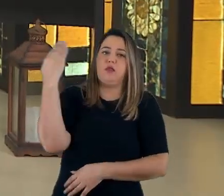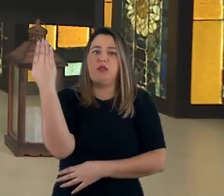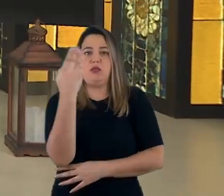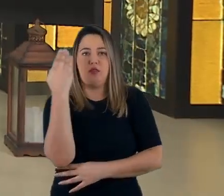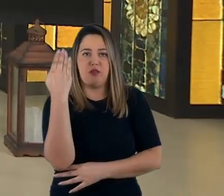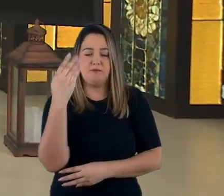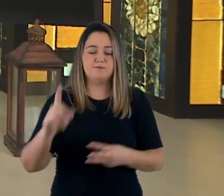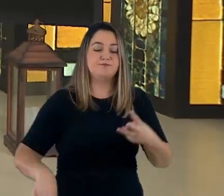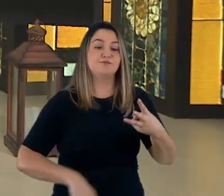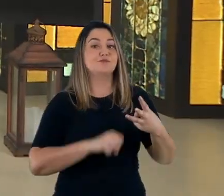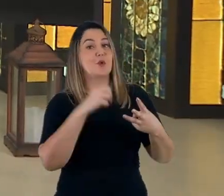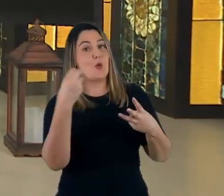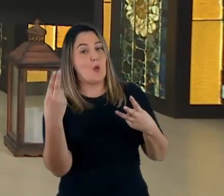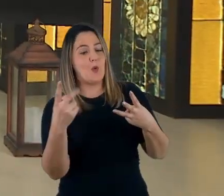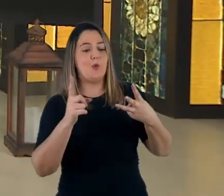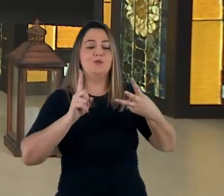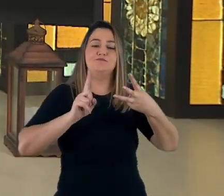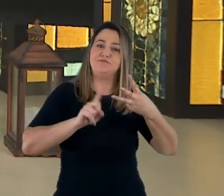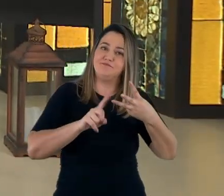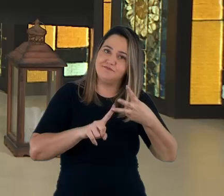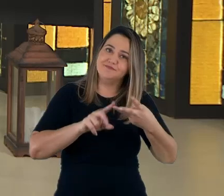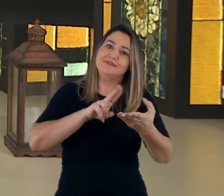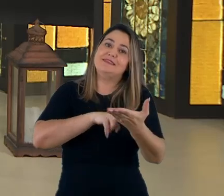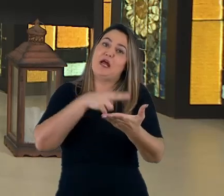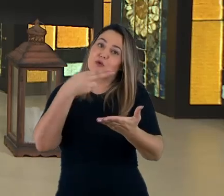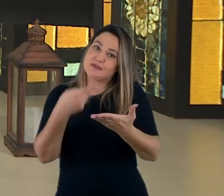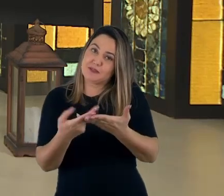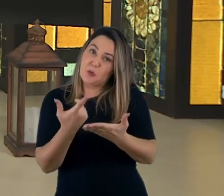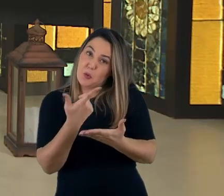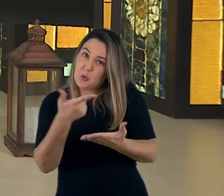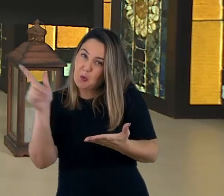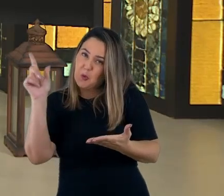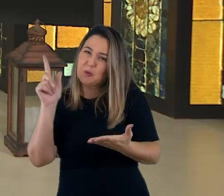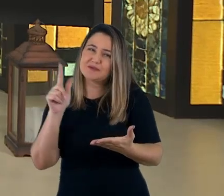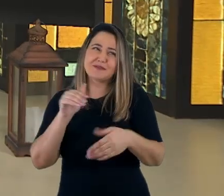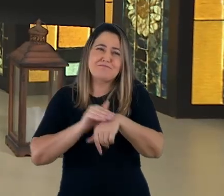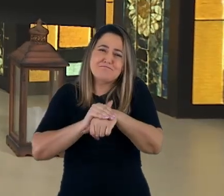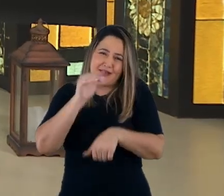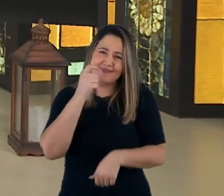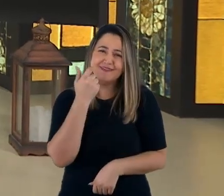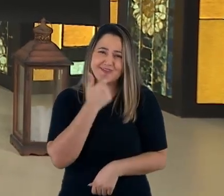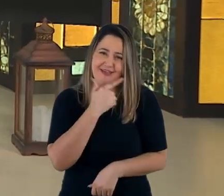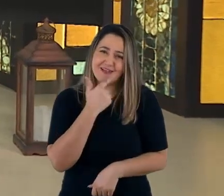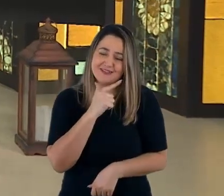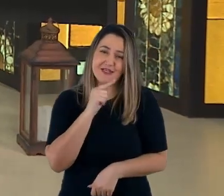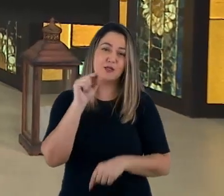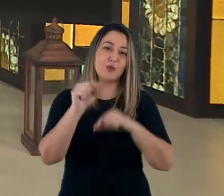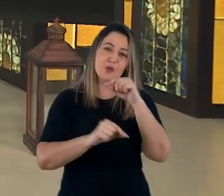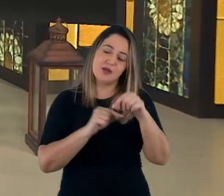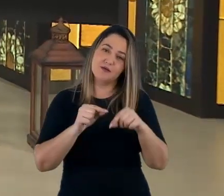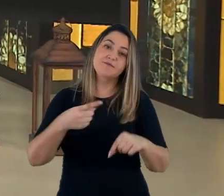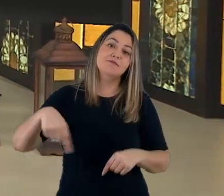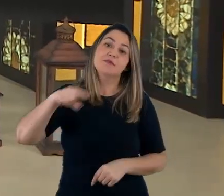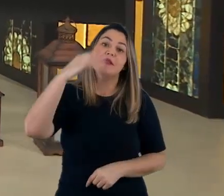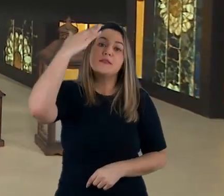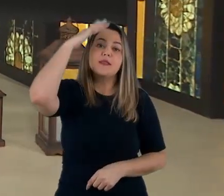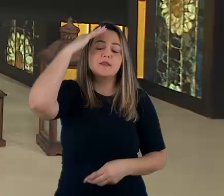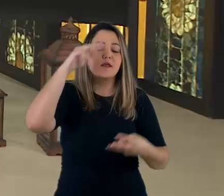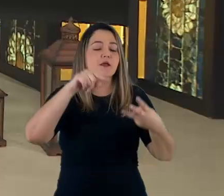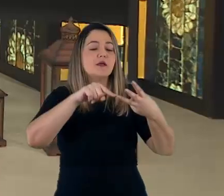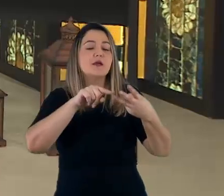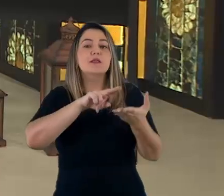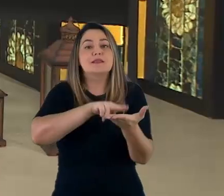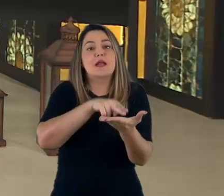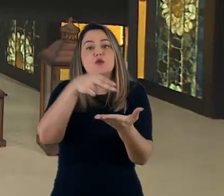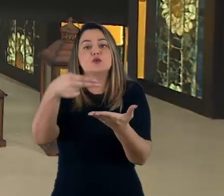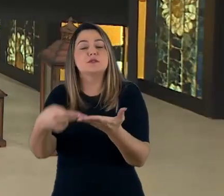uma terceira possibilidade, a mais delicada e talvez mais engraçada, seria a de entender a expressão como